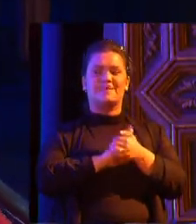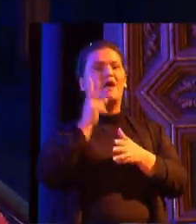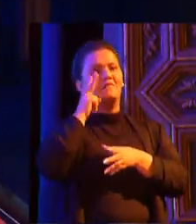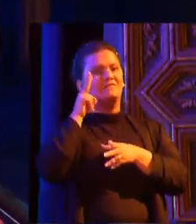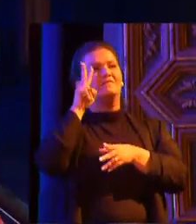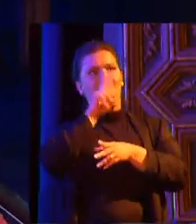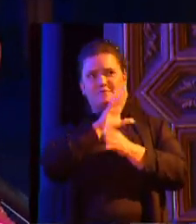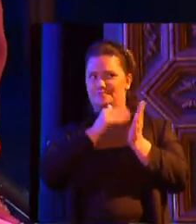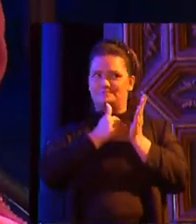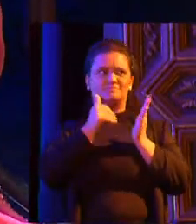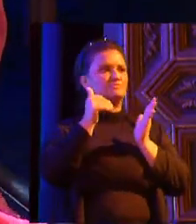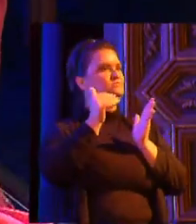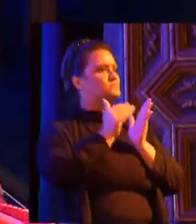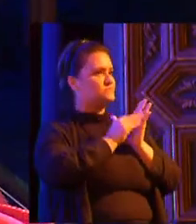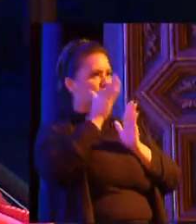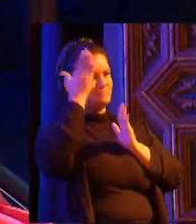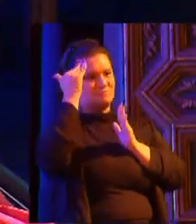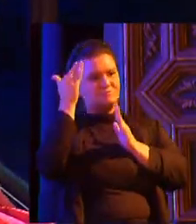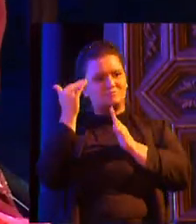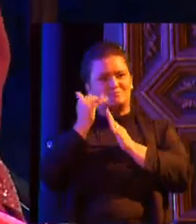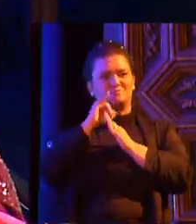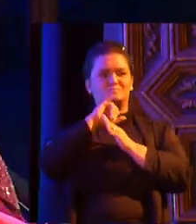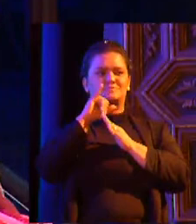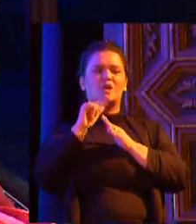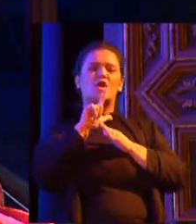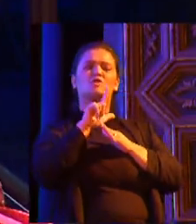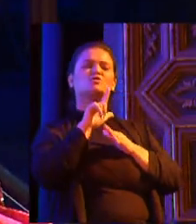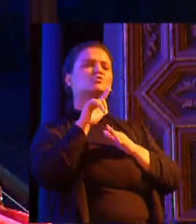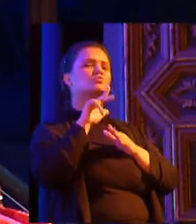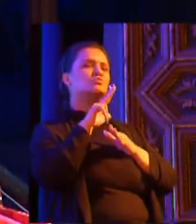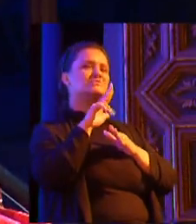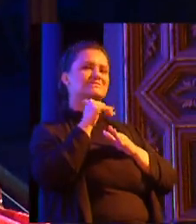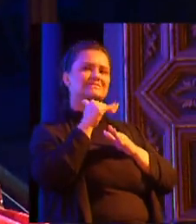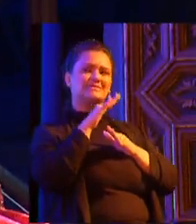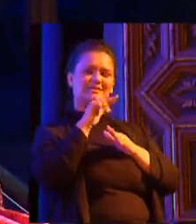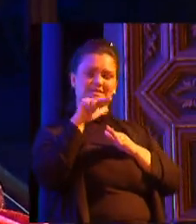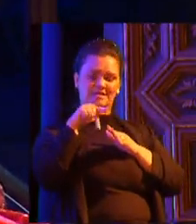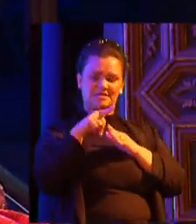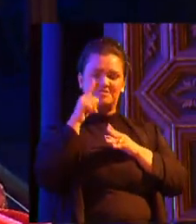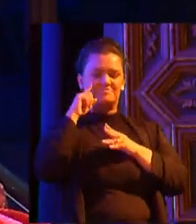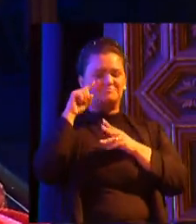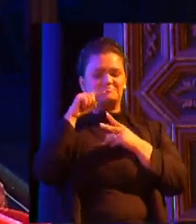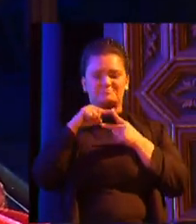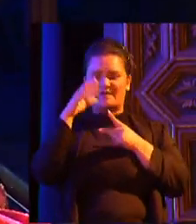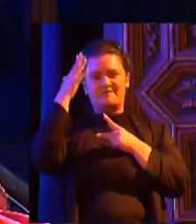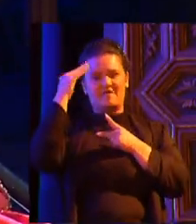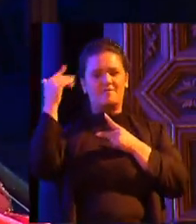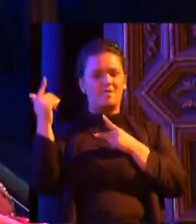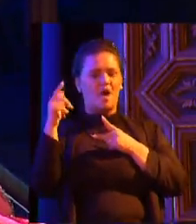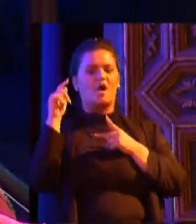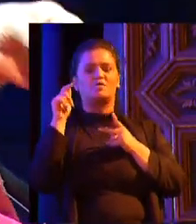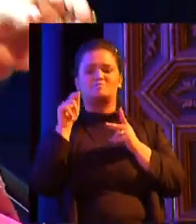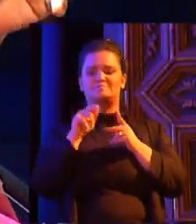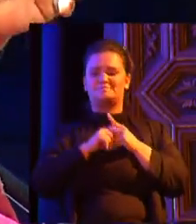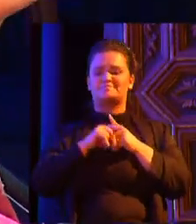o sucesso de Nilson, de Lucinha... De Fafá, né?